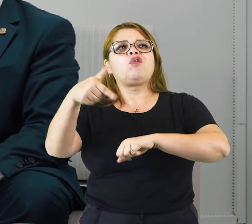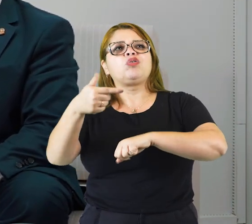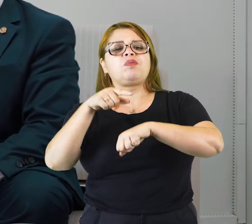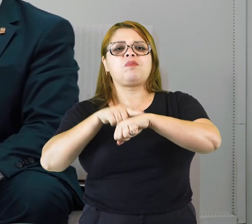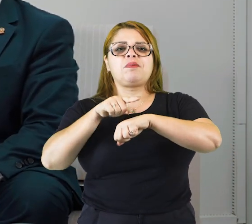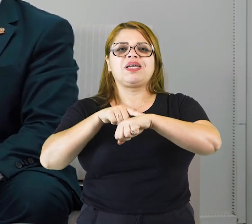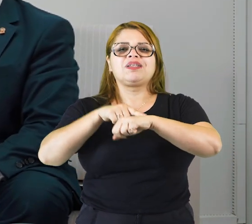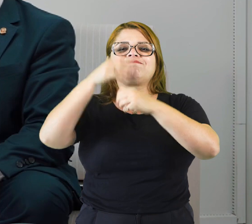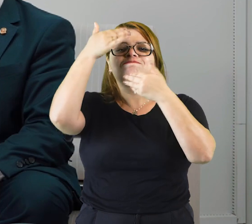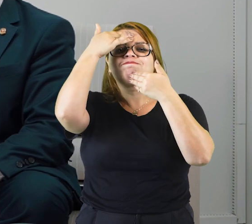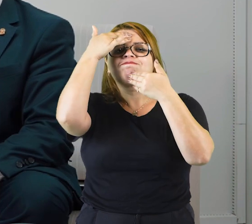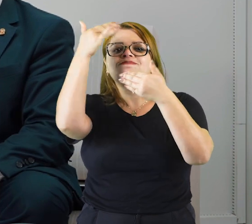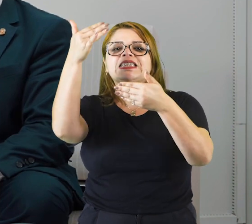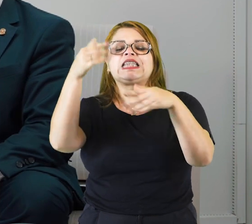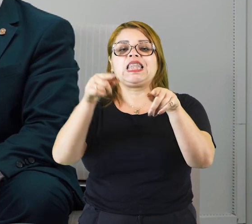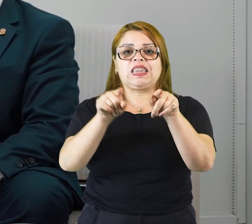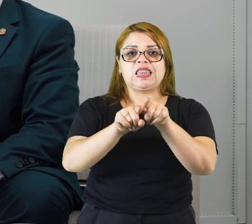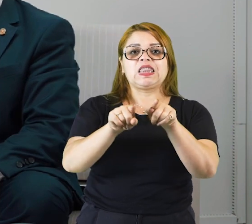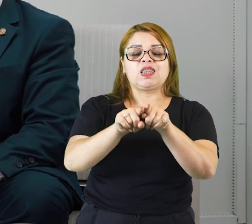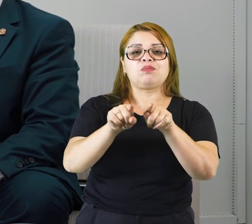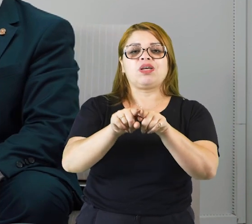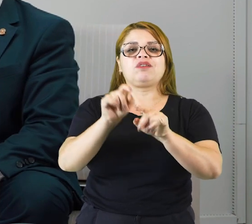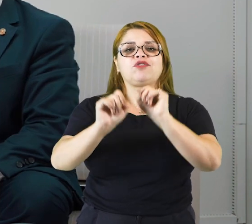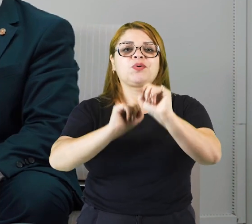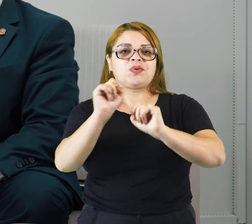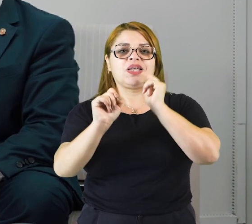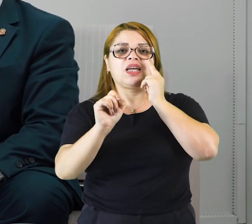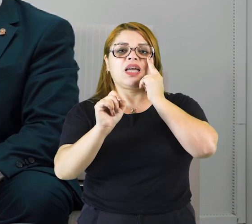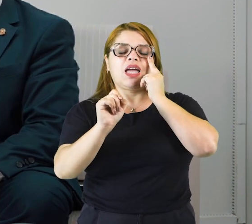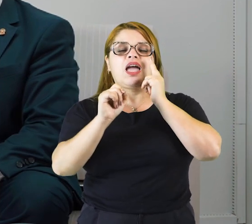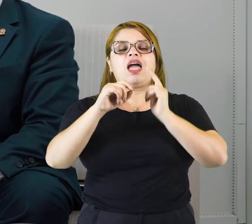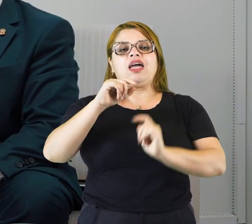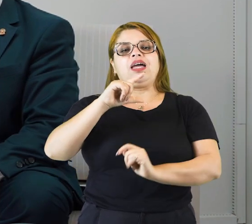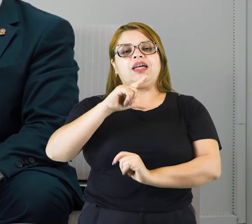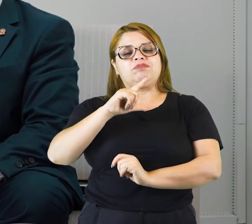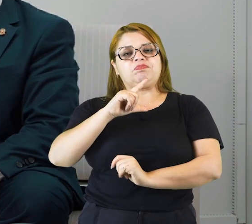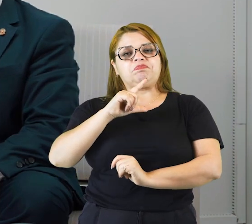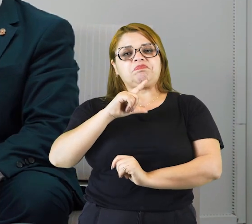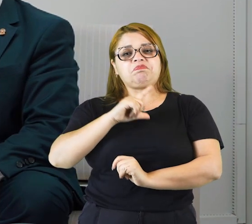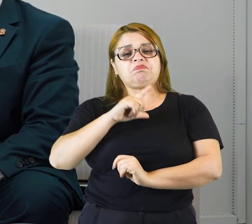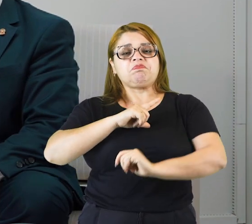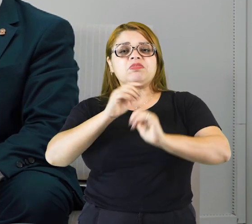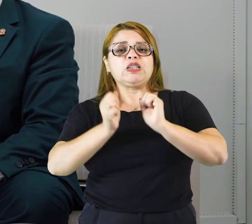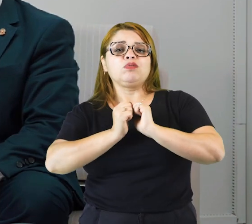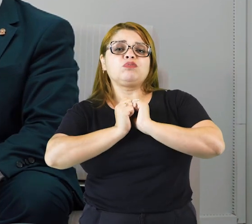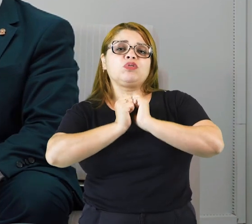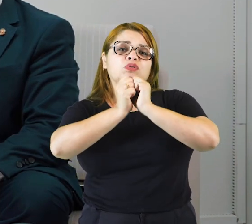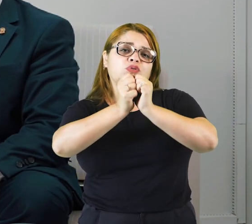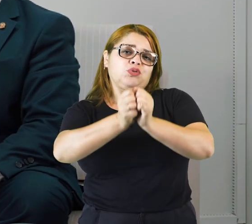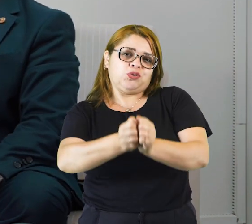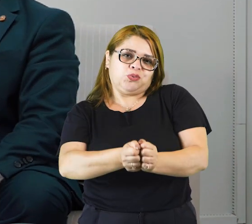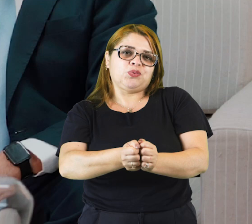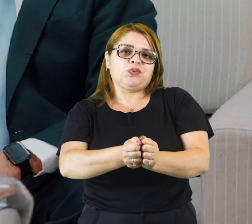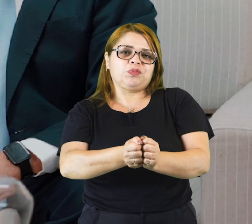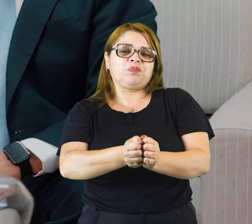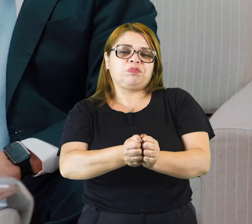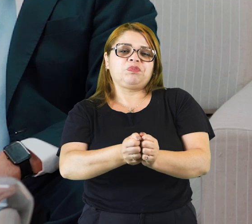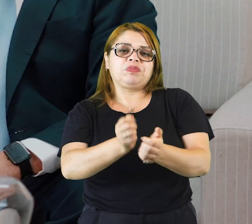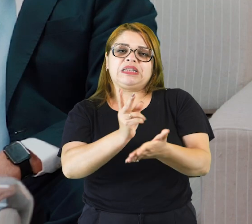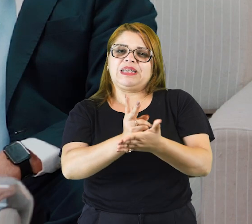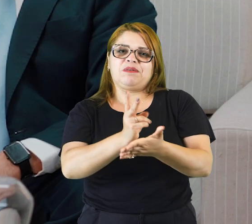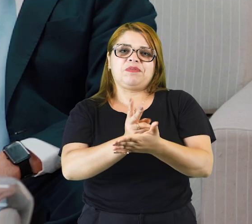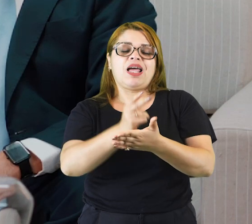momento que eu agradeci muito a ela foi poder ter ficado todo esse tempo ao lado dela.